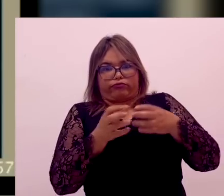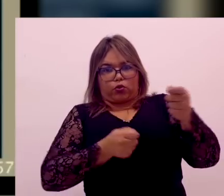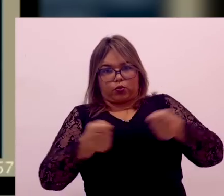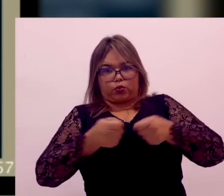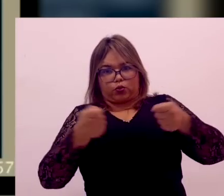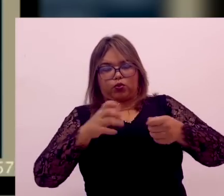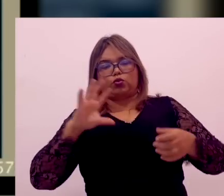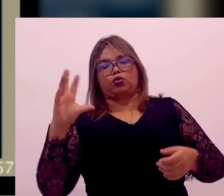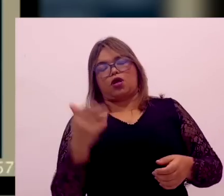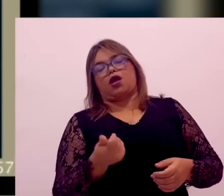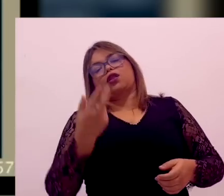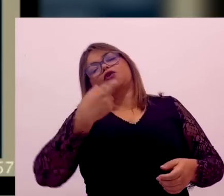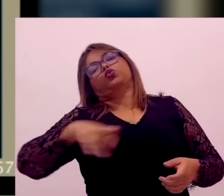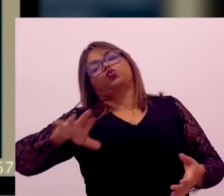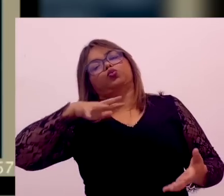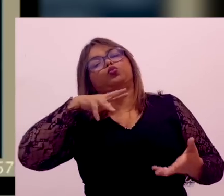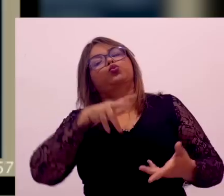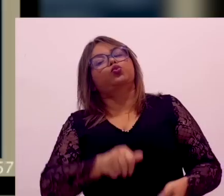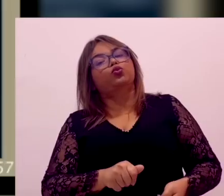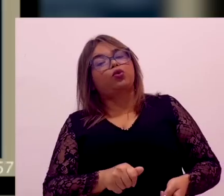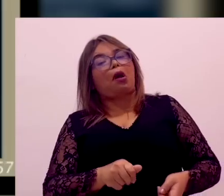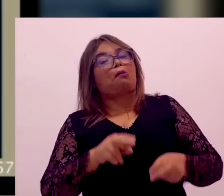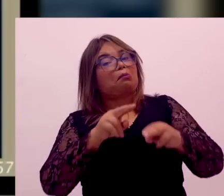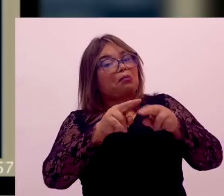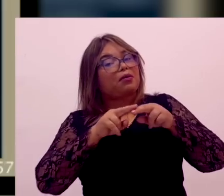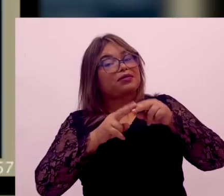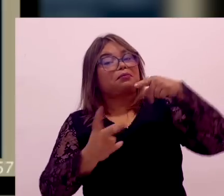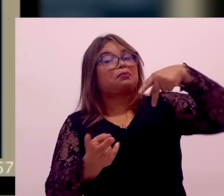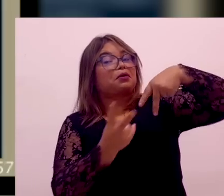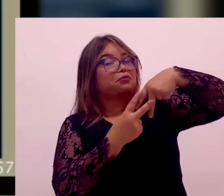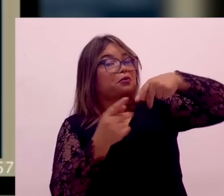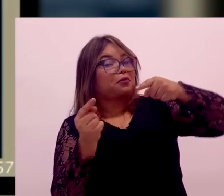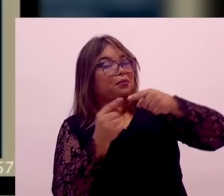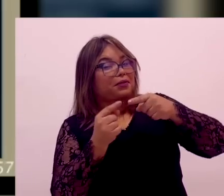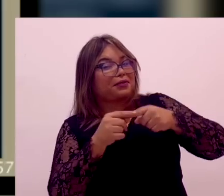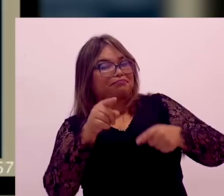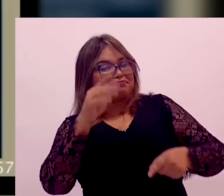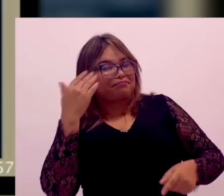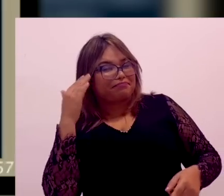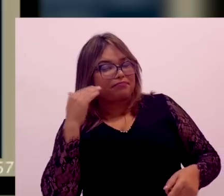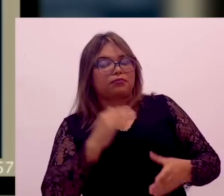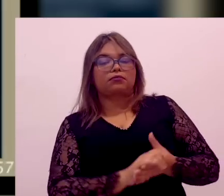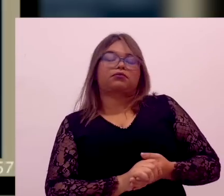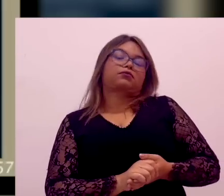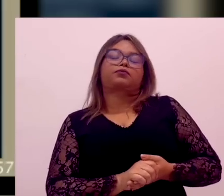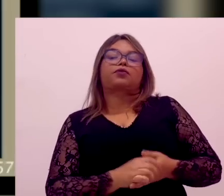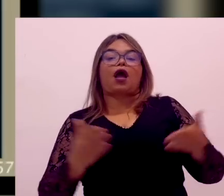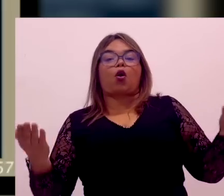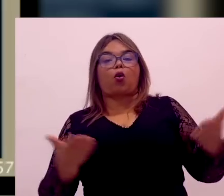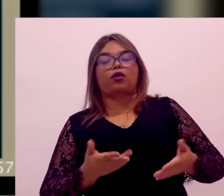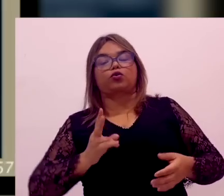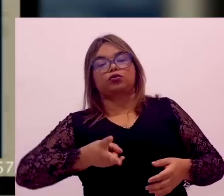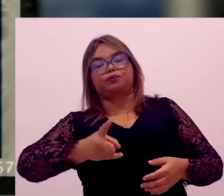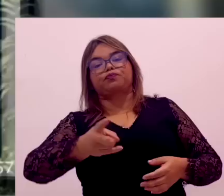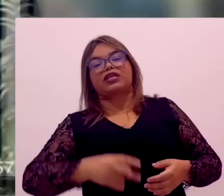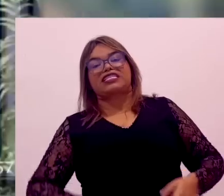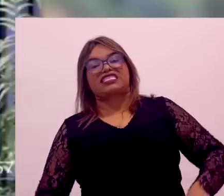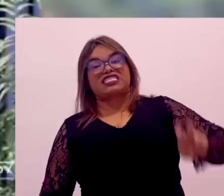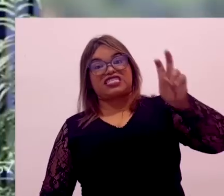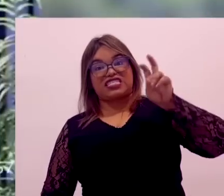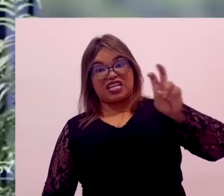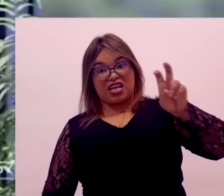vamos continuar. 5 pontos de comunhão: pé com pé, joelho com joelho, peito com peito, mão com